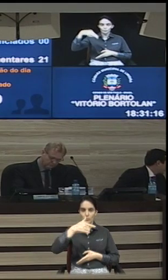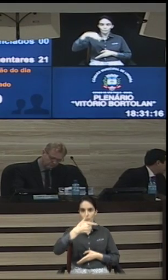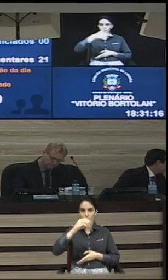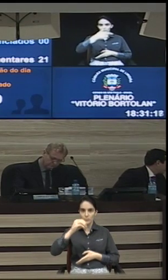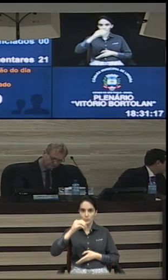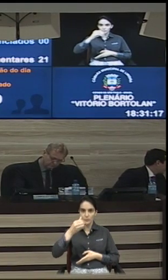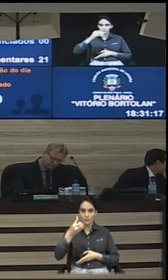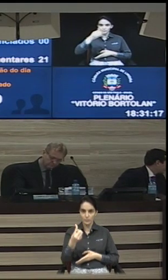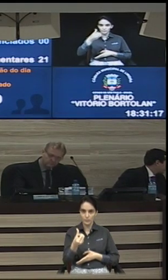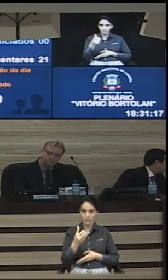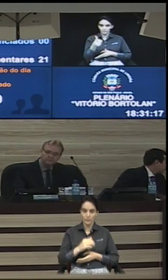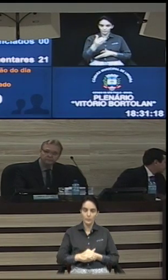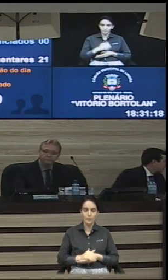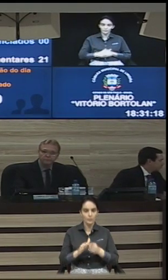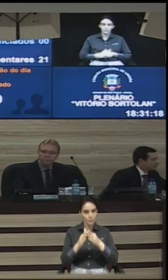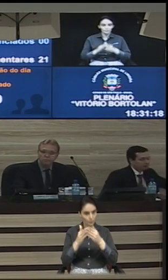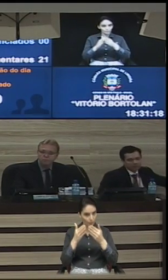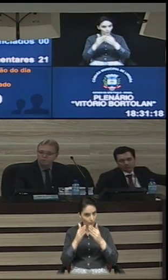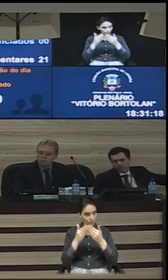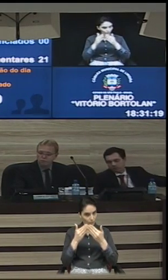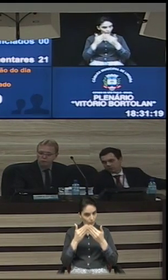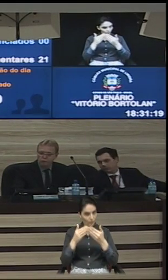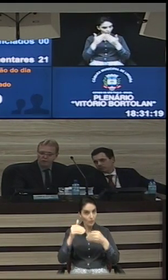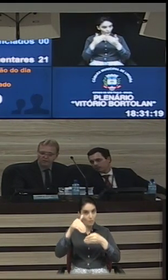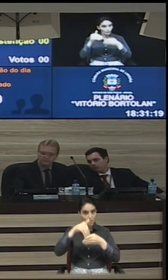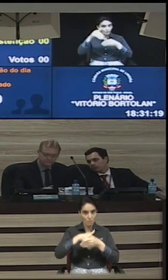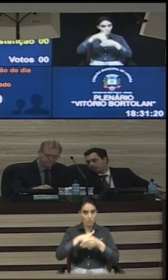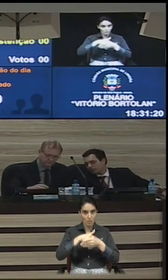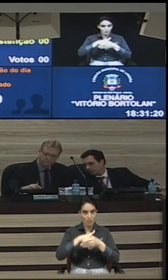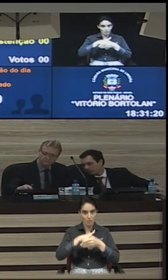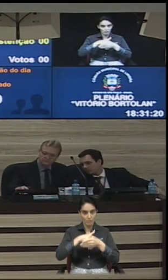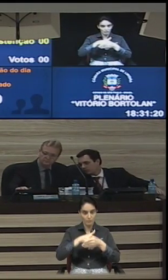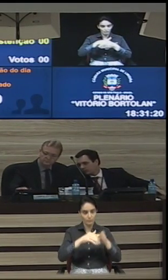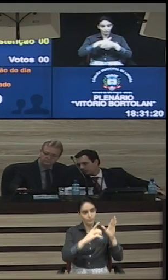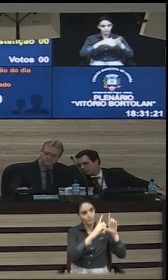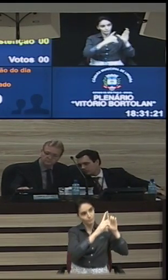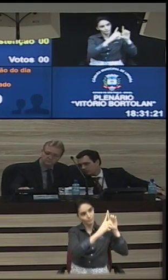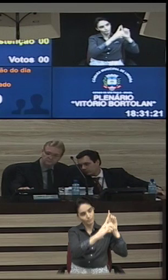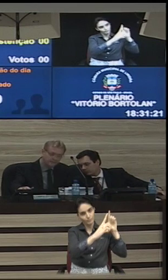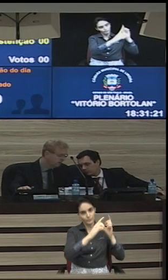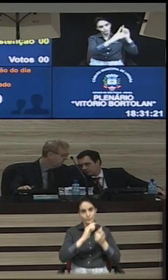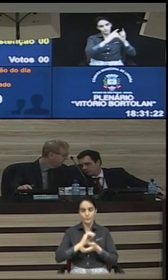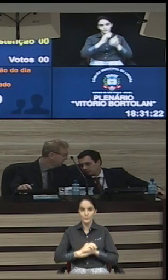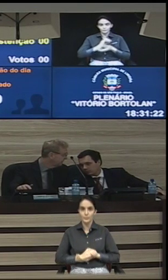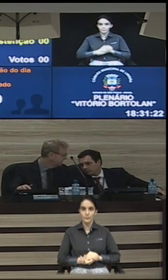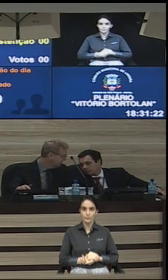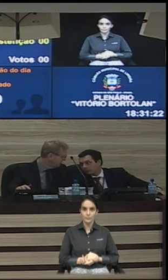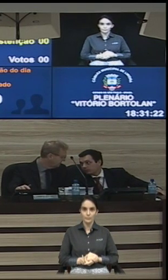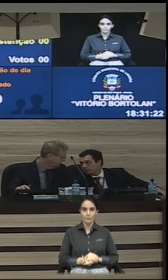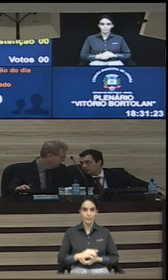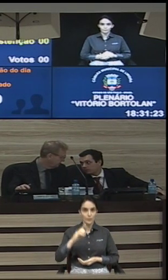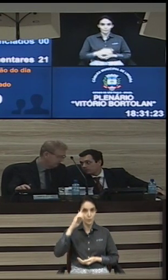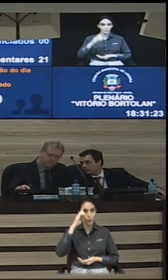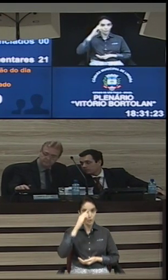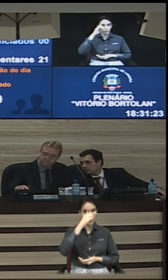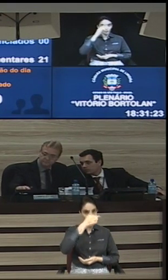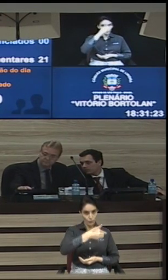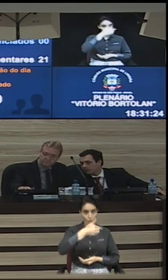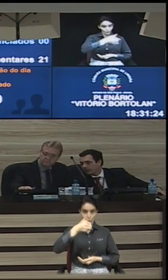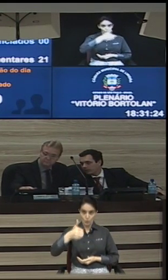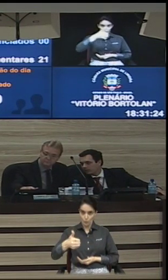21/11/2016. Por favor, a votação é eletrônica. Do dia